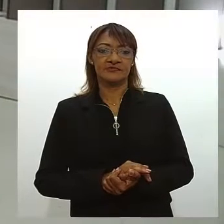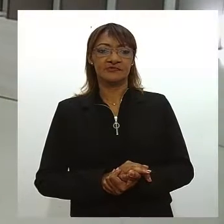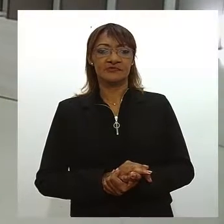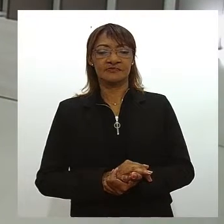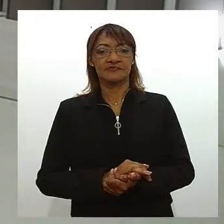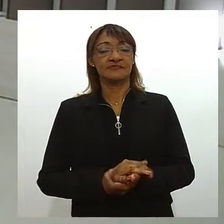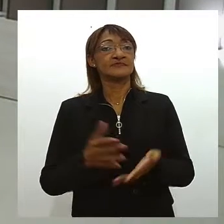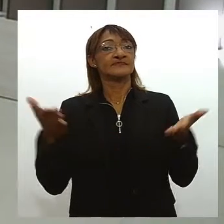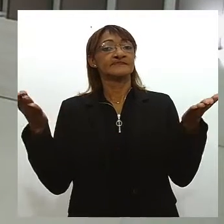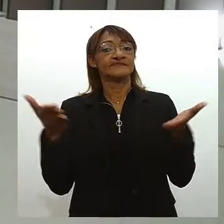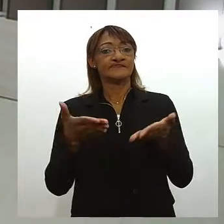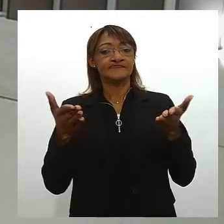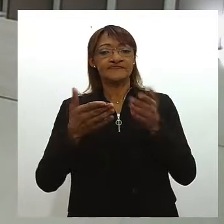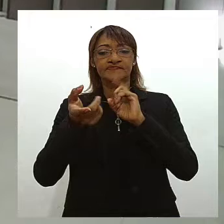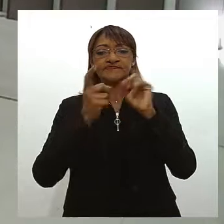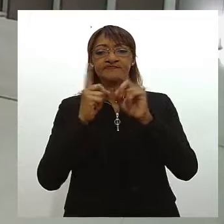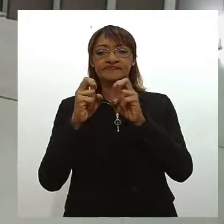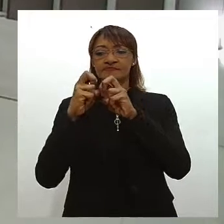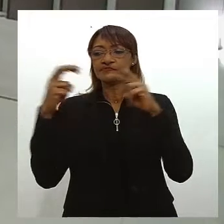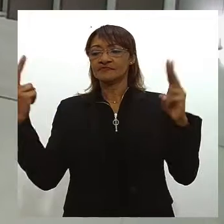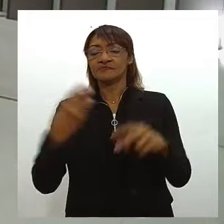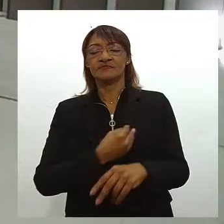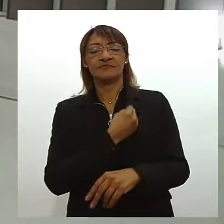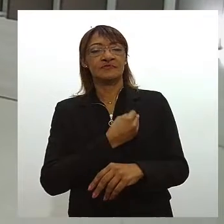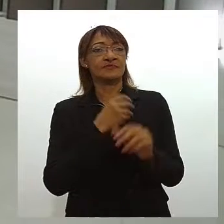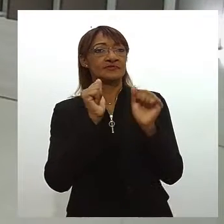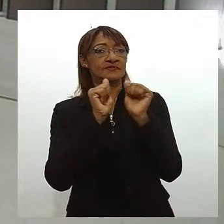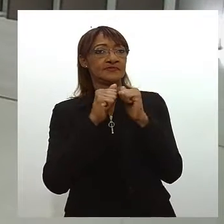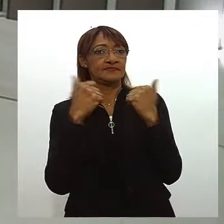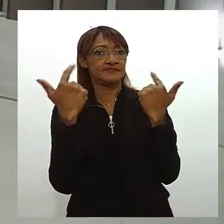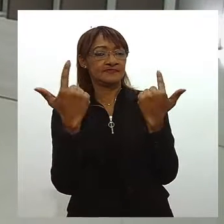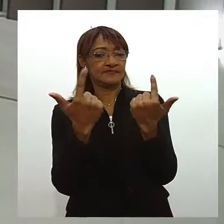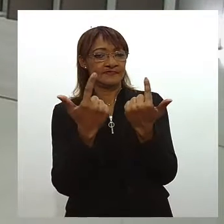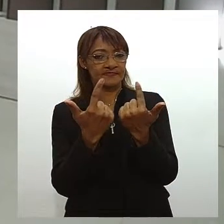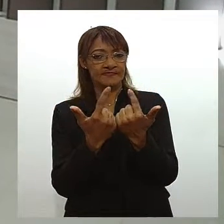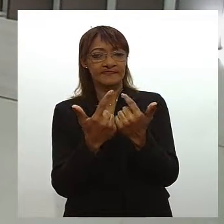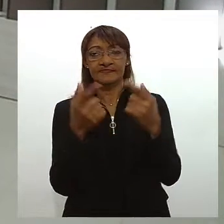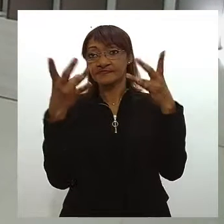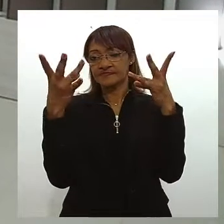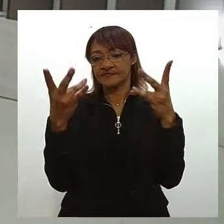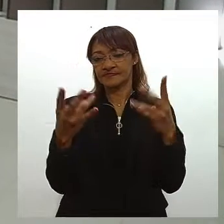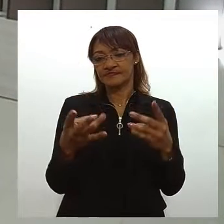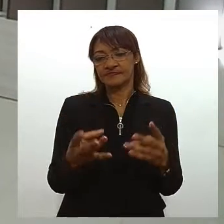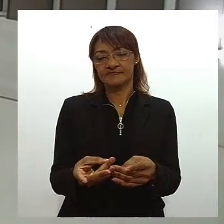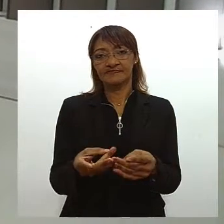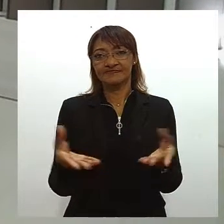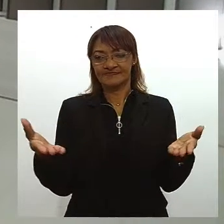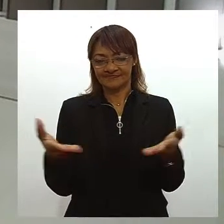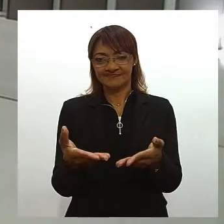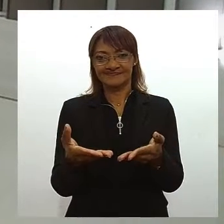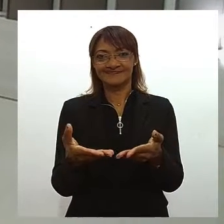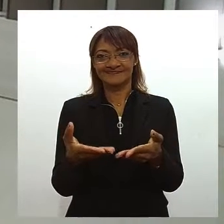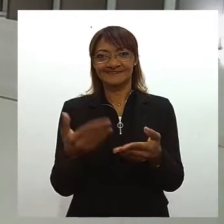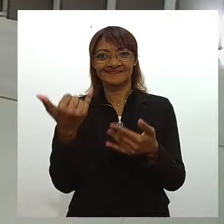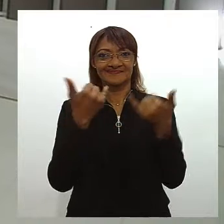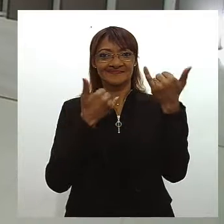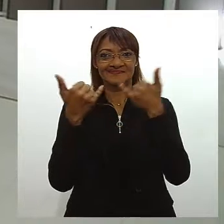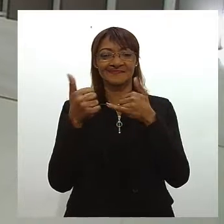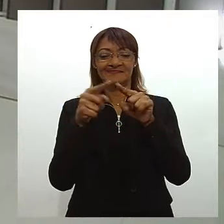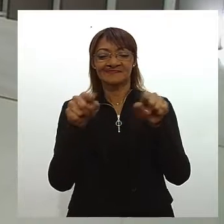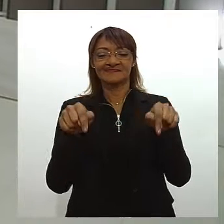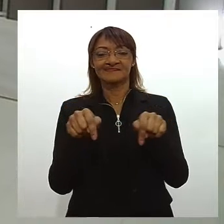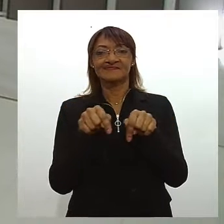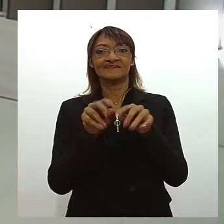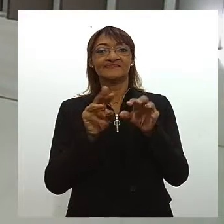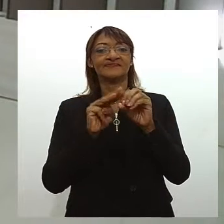E hoje teve sessão mista na Assembleia Legislativa, né? E os detalhes a gente fica sabendo agora com a Agência de Notícias